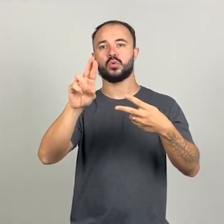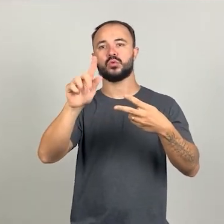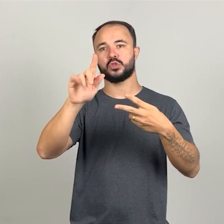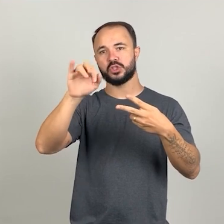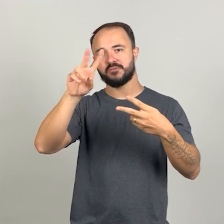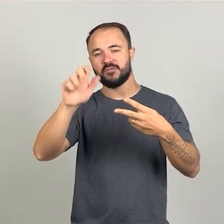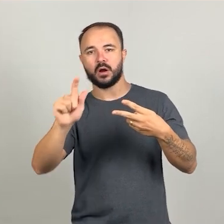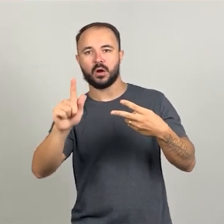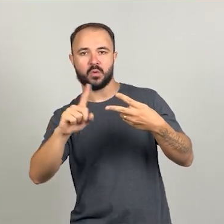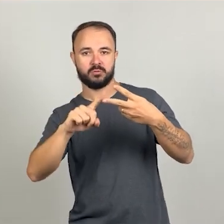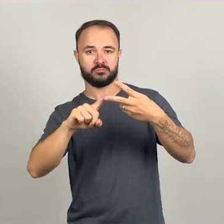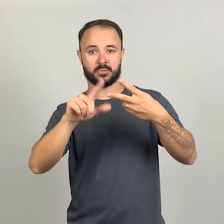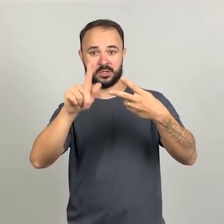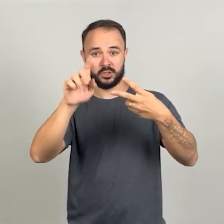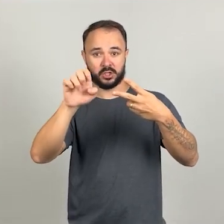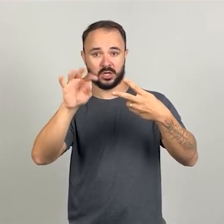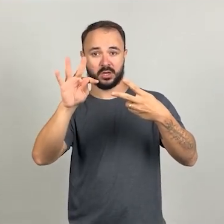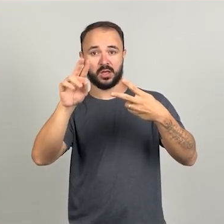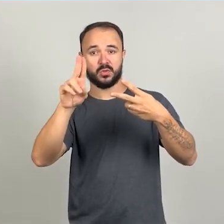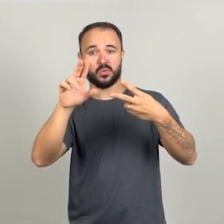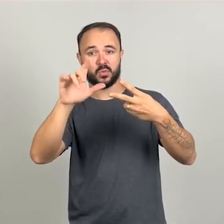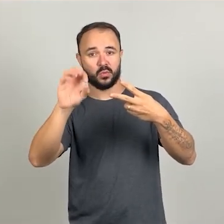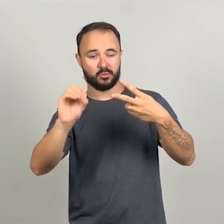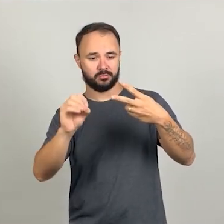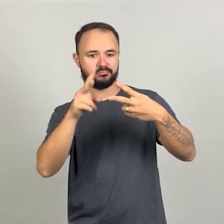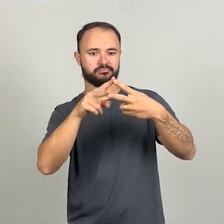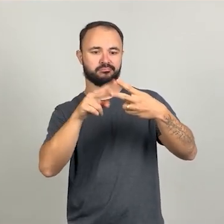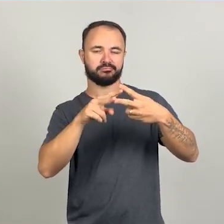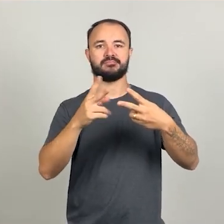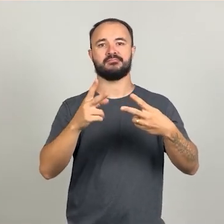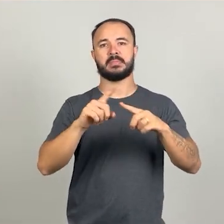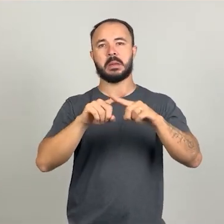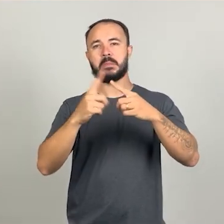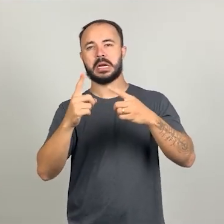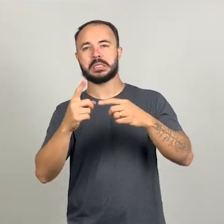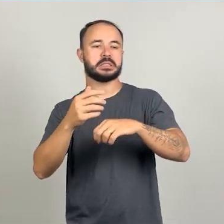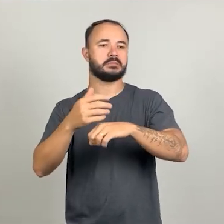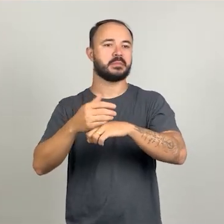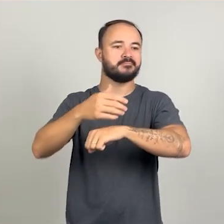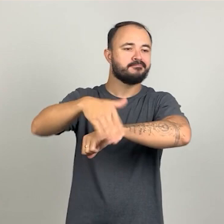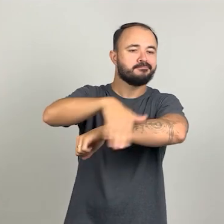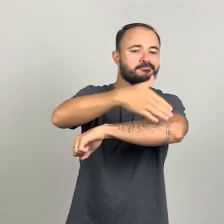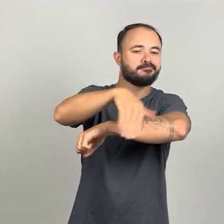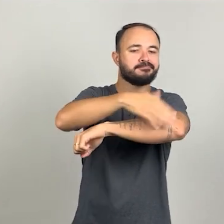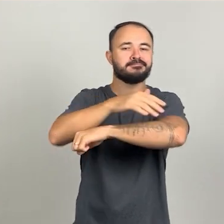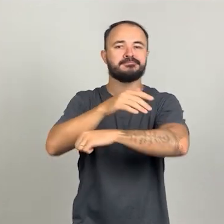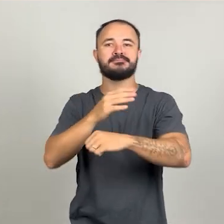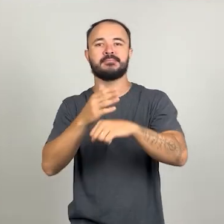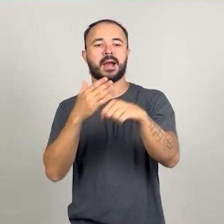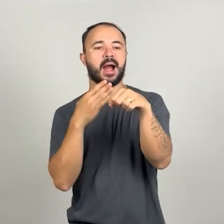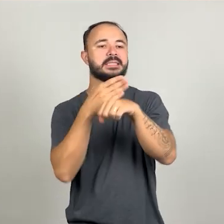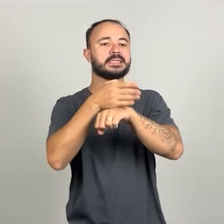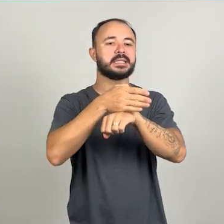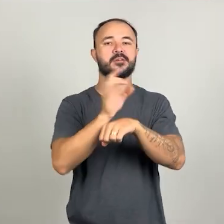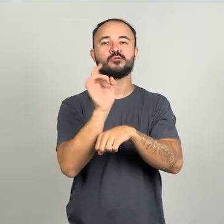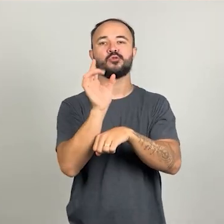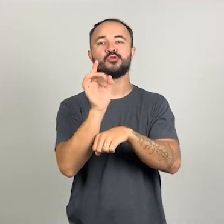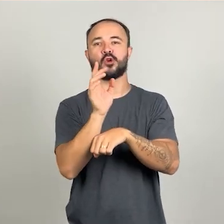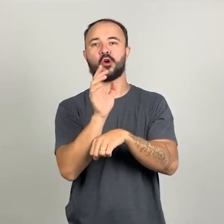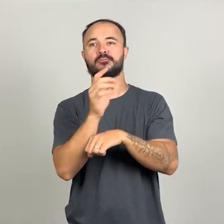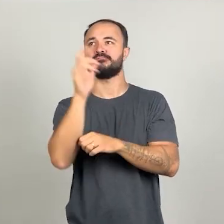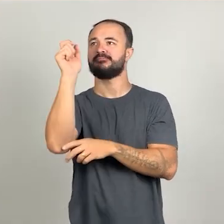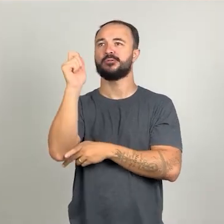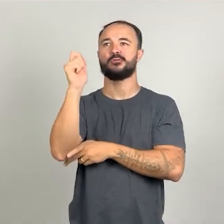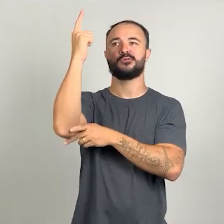elas eram trafegáveis, você só conseguia andar lá no verão, no período que não chovia. Porque quando chovia,